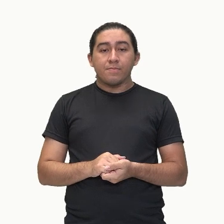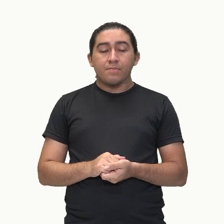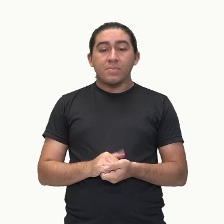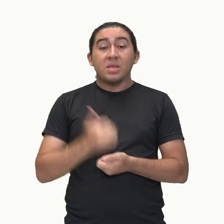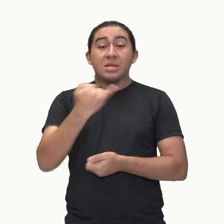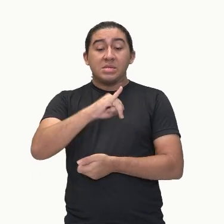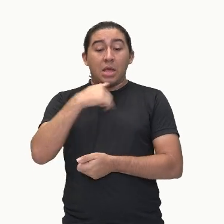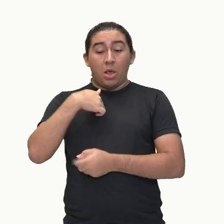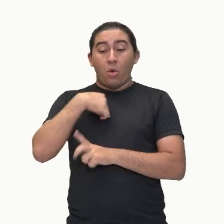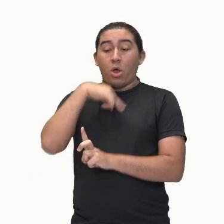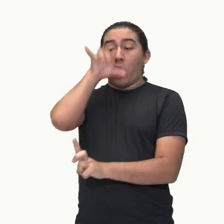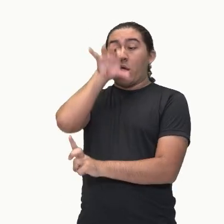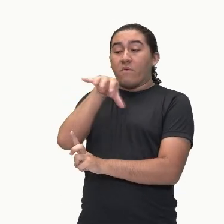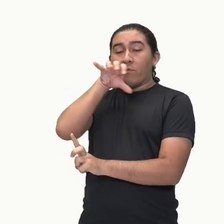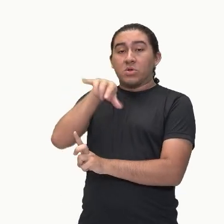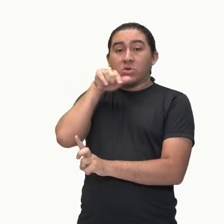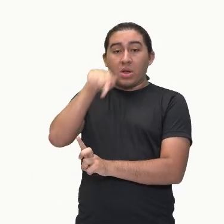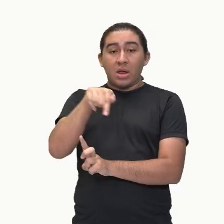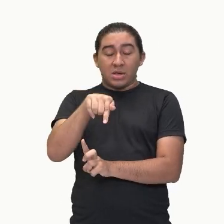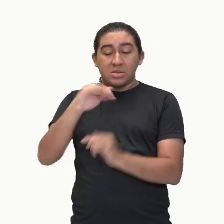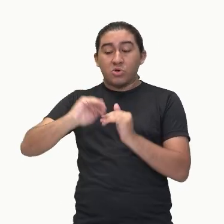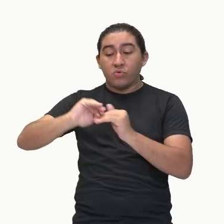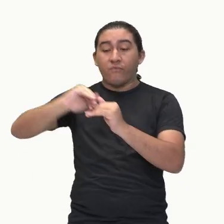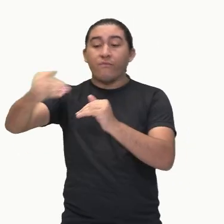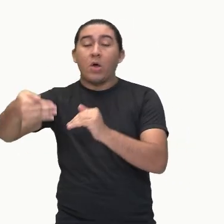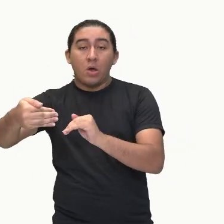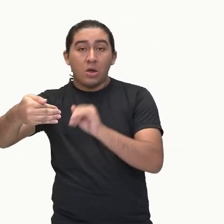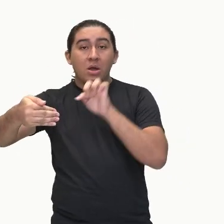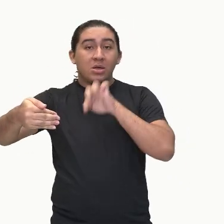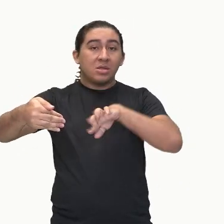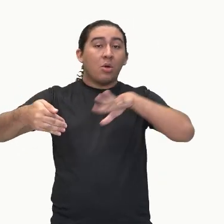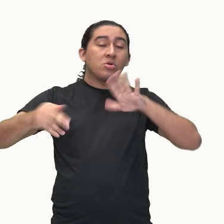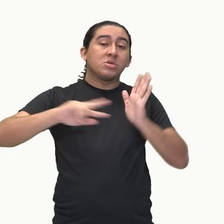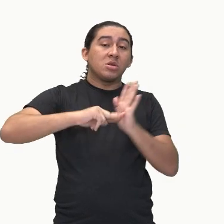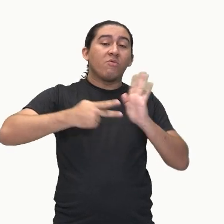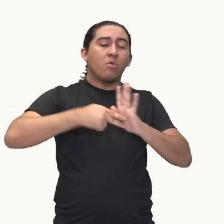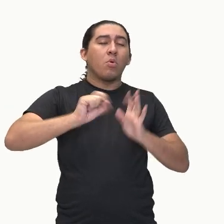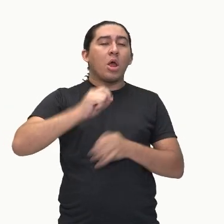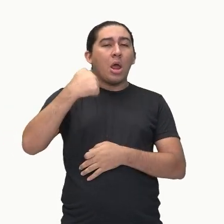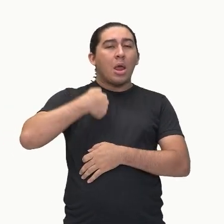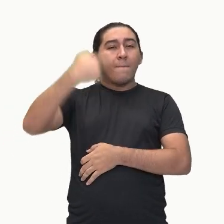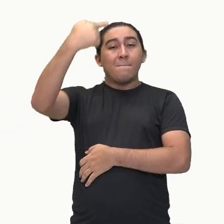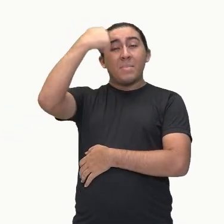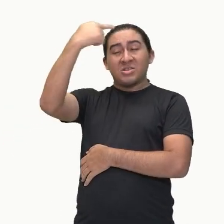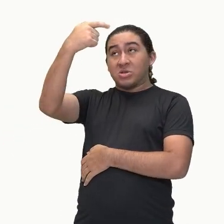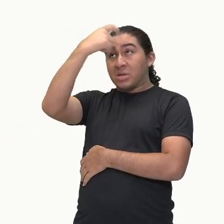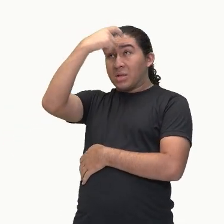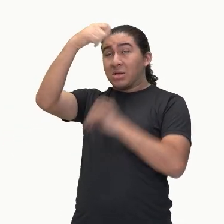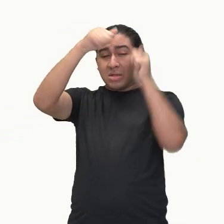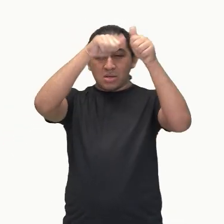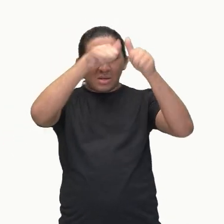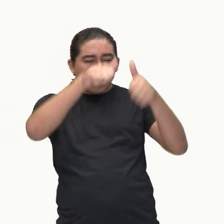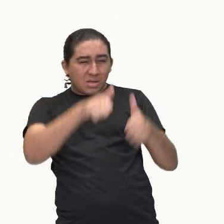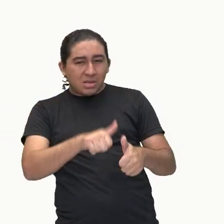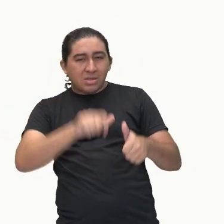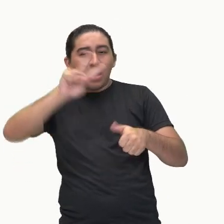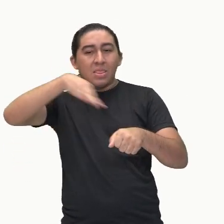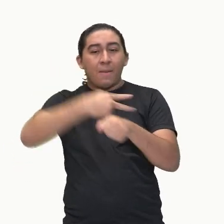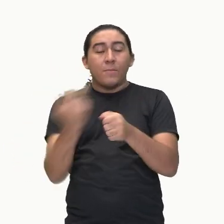influenciar esse externo, eu passo a me desconstruir para depois me